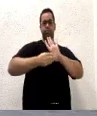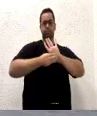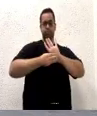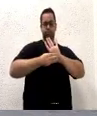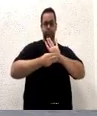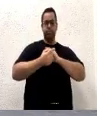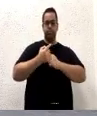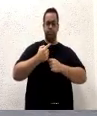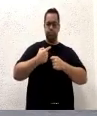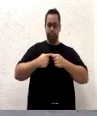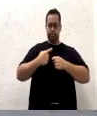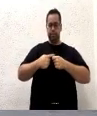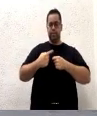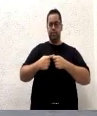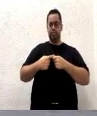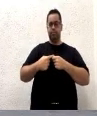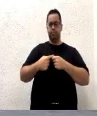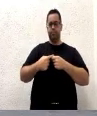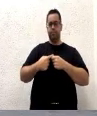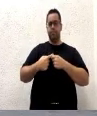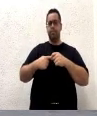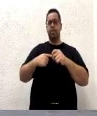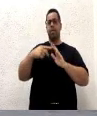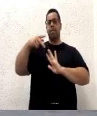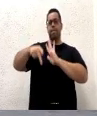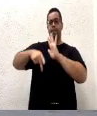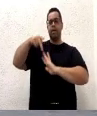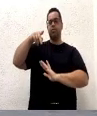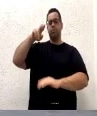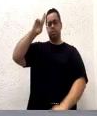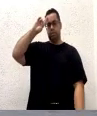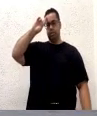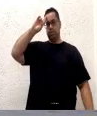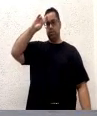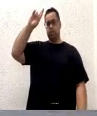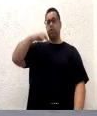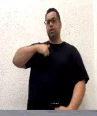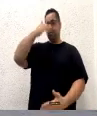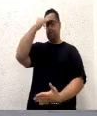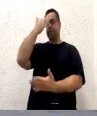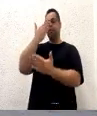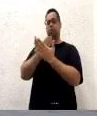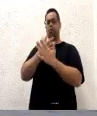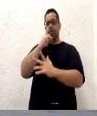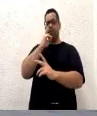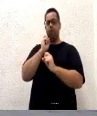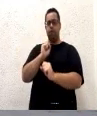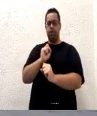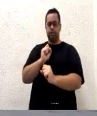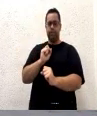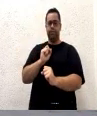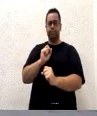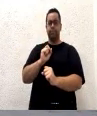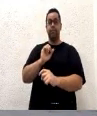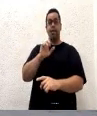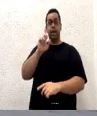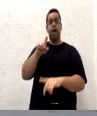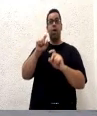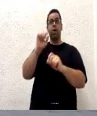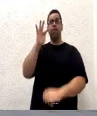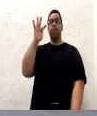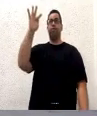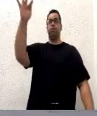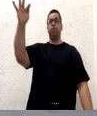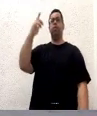nossa cidade, e em cima do plano diretor. Então, a gente acredita bastante, né, e é um olhar para o futuro também,